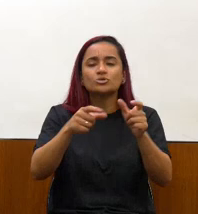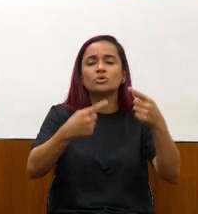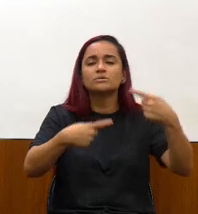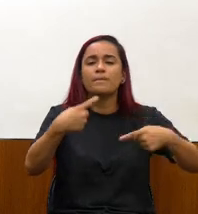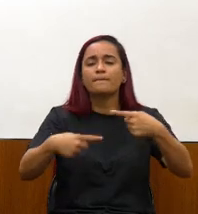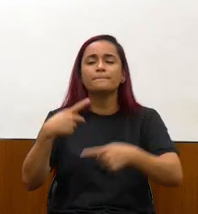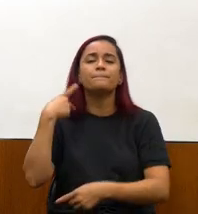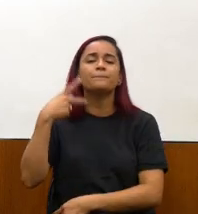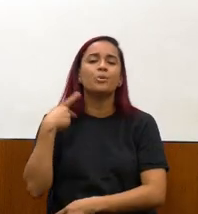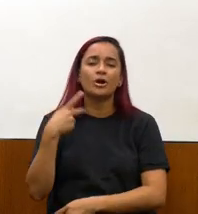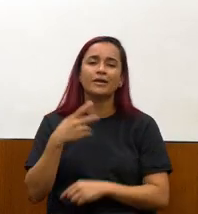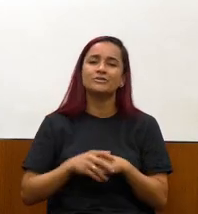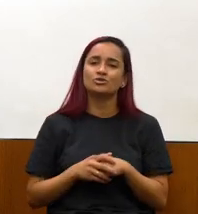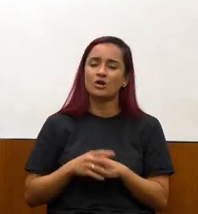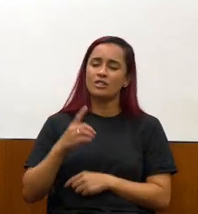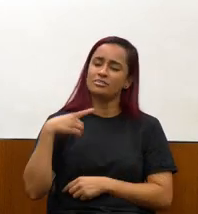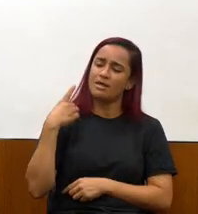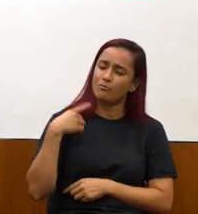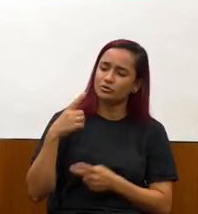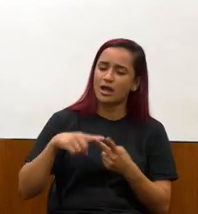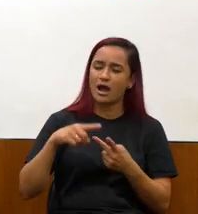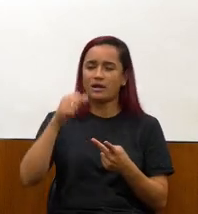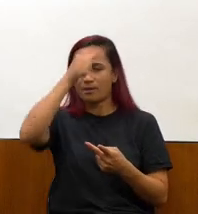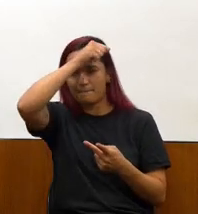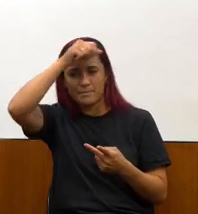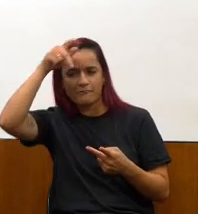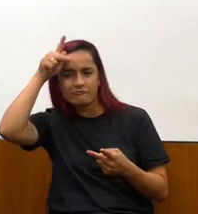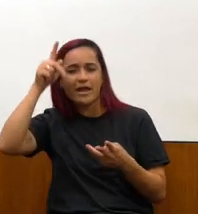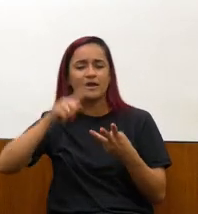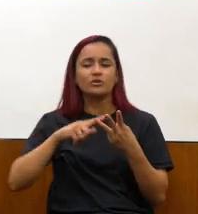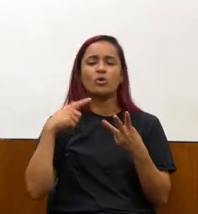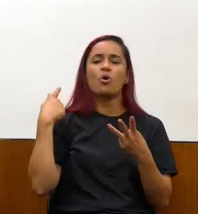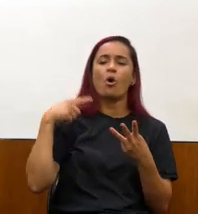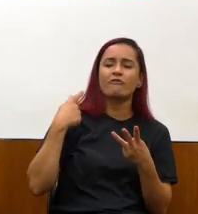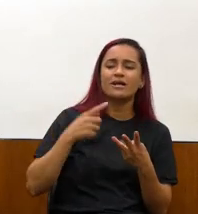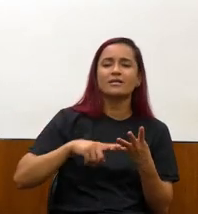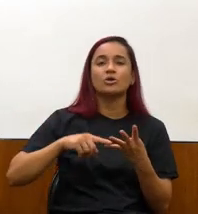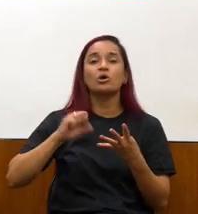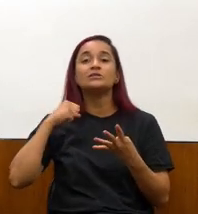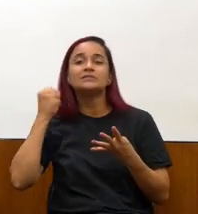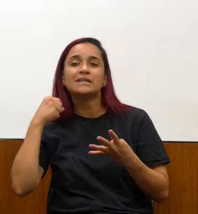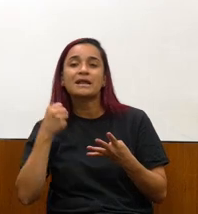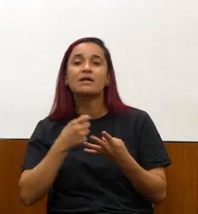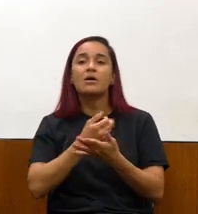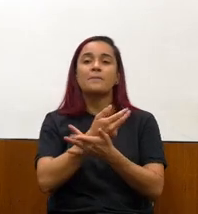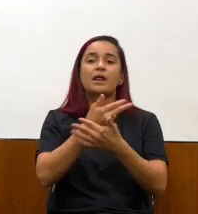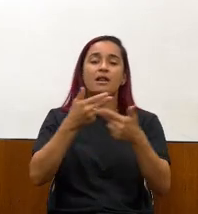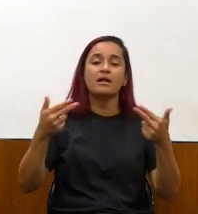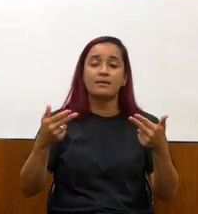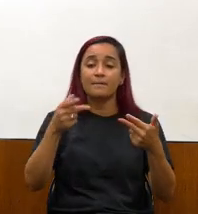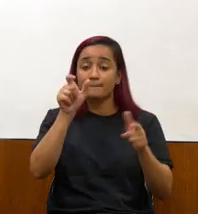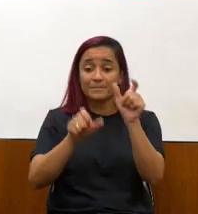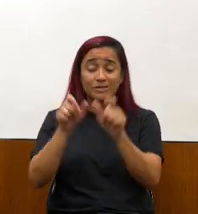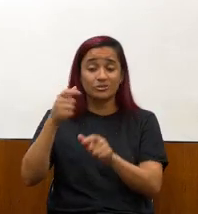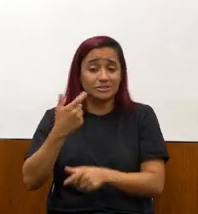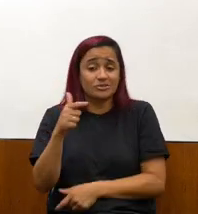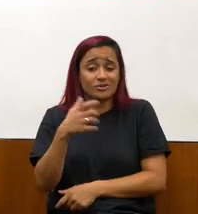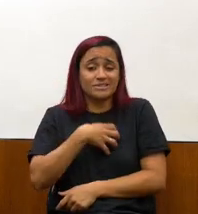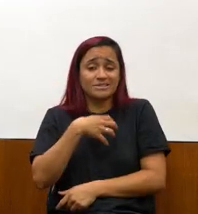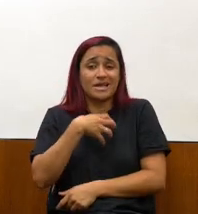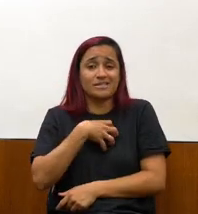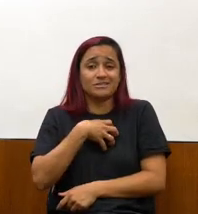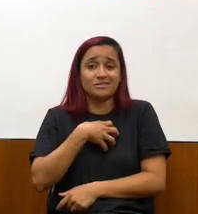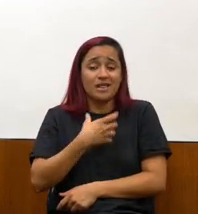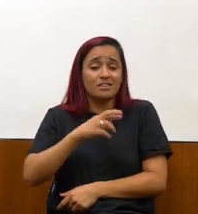os deputados, prefeitos, governadores, senadores, que muita gente não sente na própria pele, não conhece